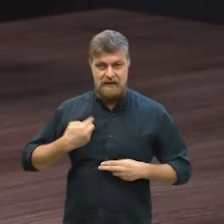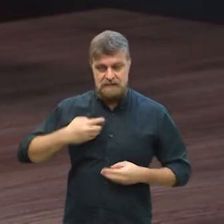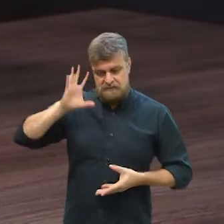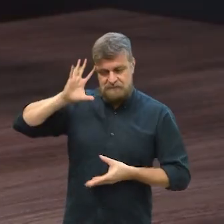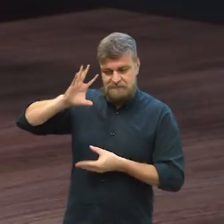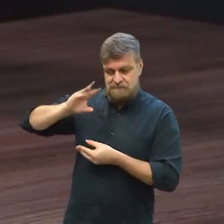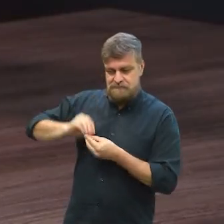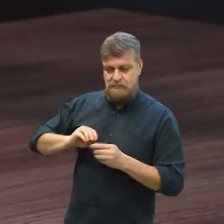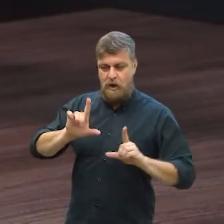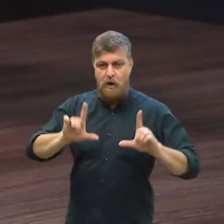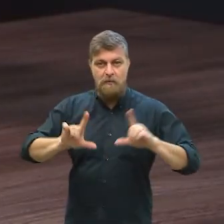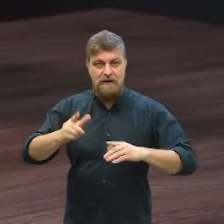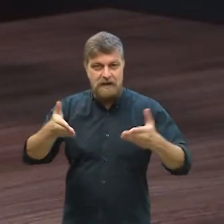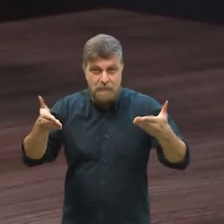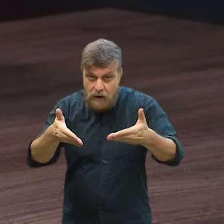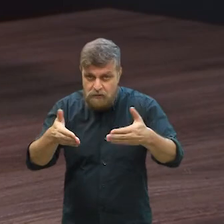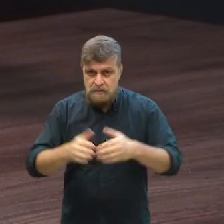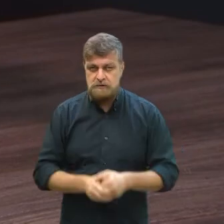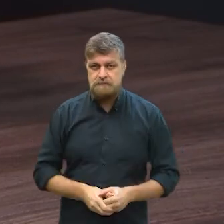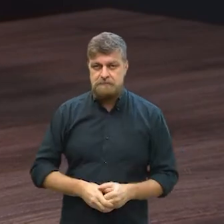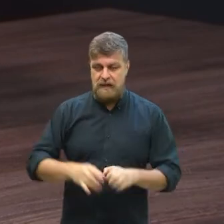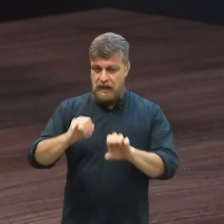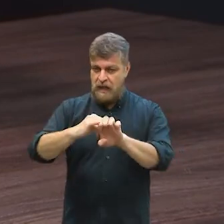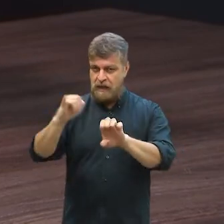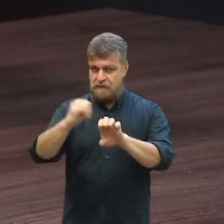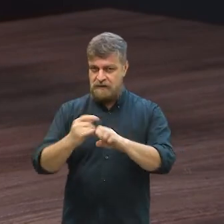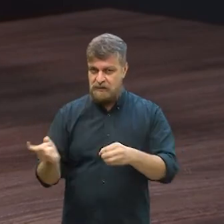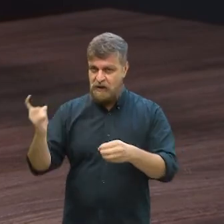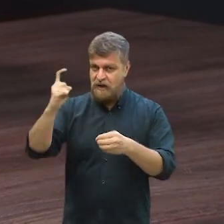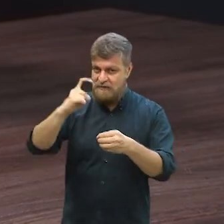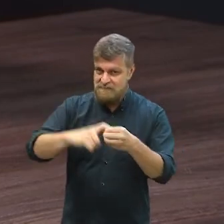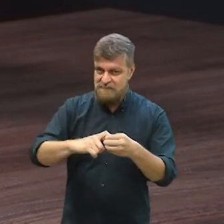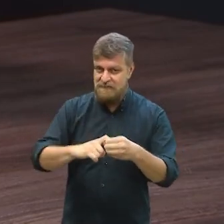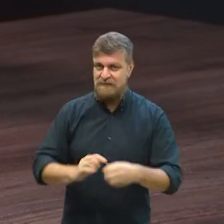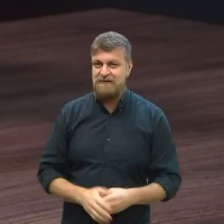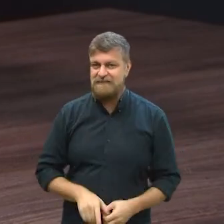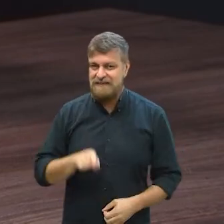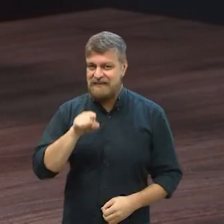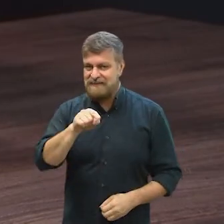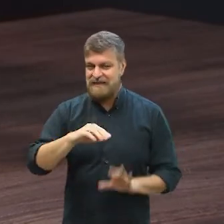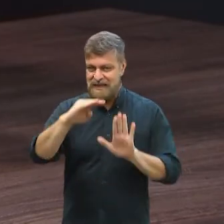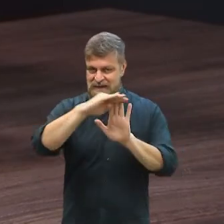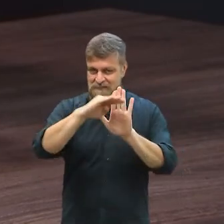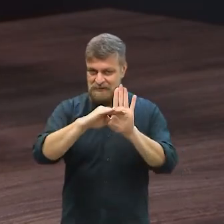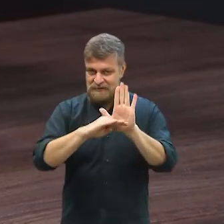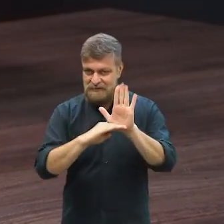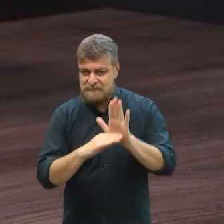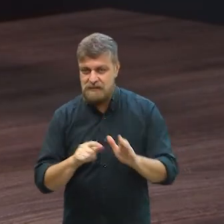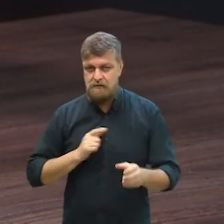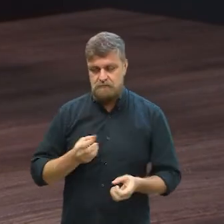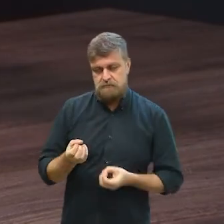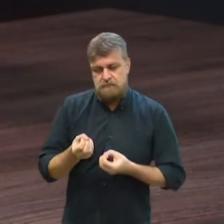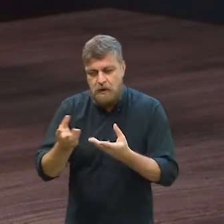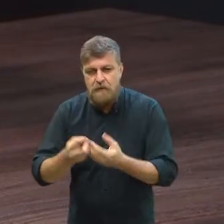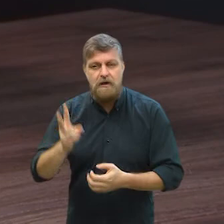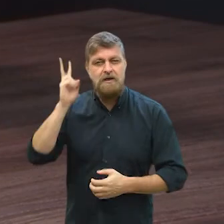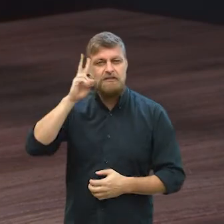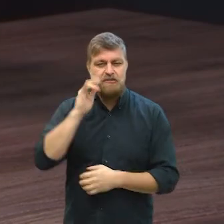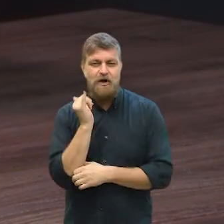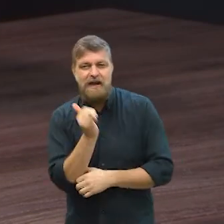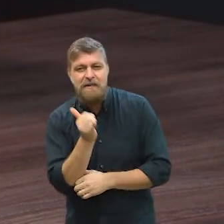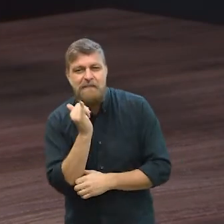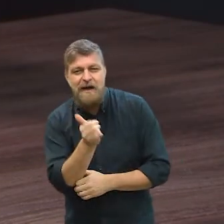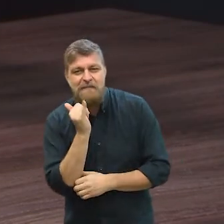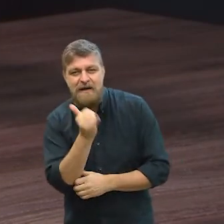gente encerra o nosso programa de hoje, mas o Ser Empreendedor volta logo aí na sua programação, com muitos